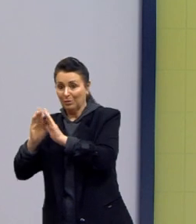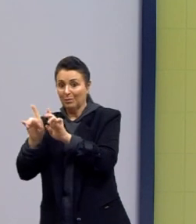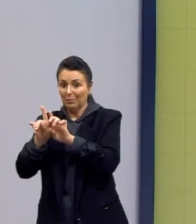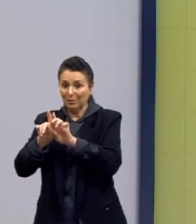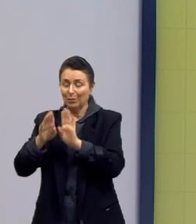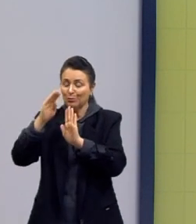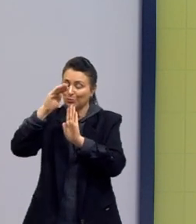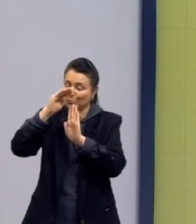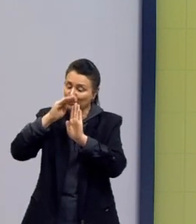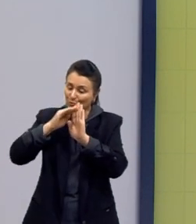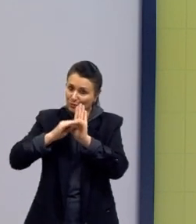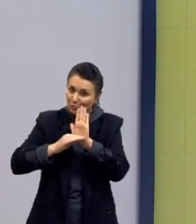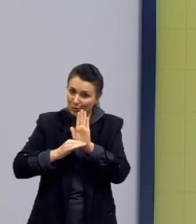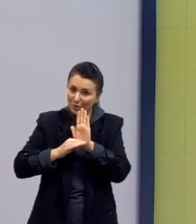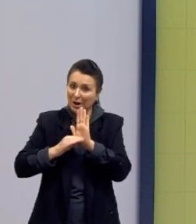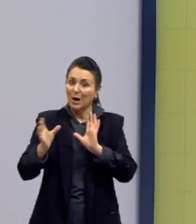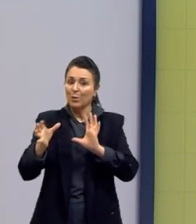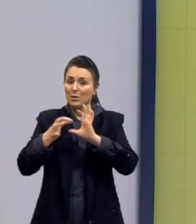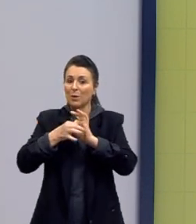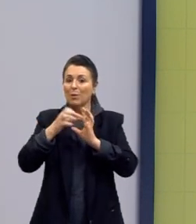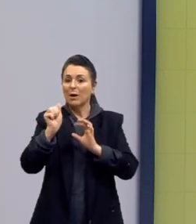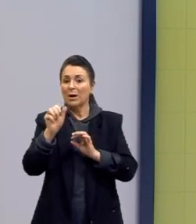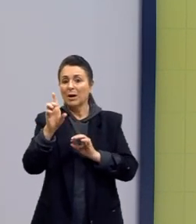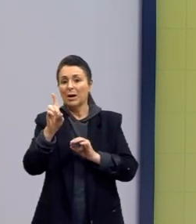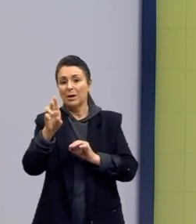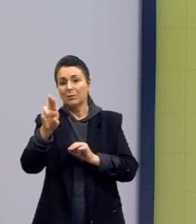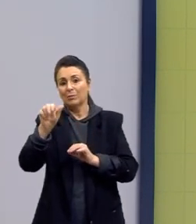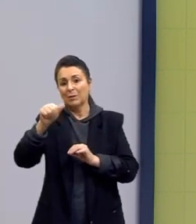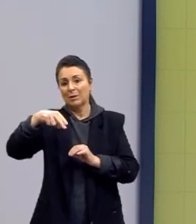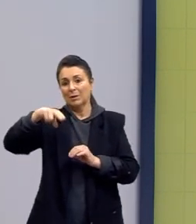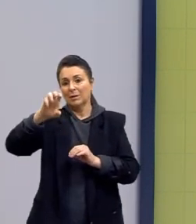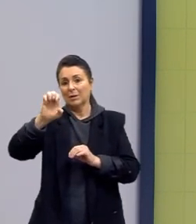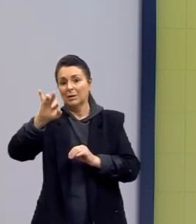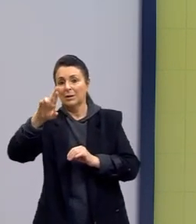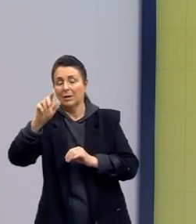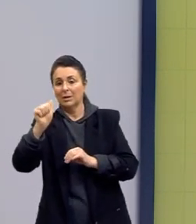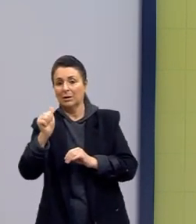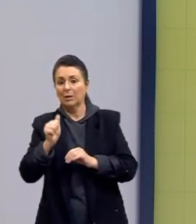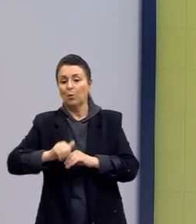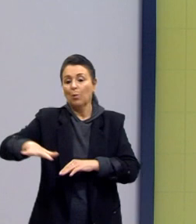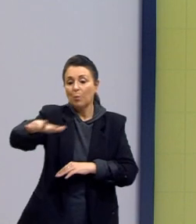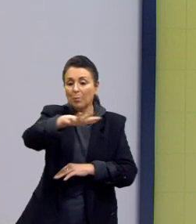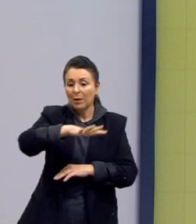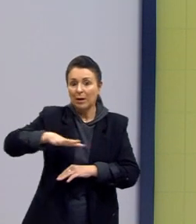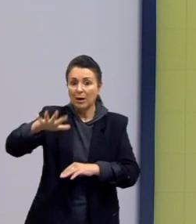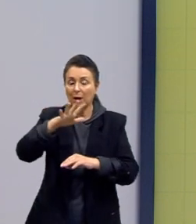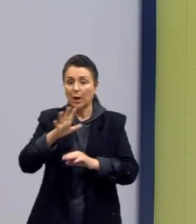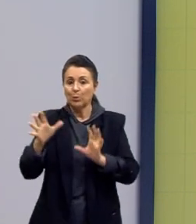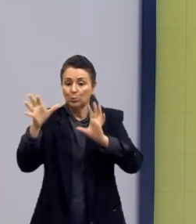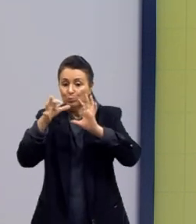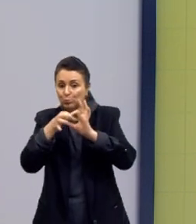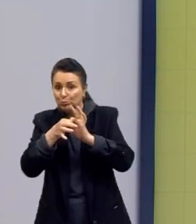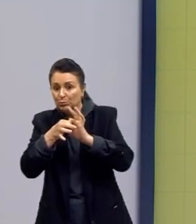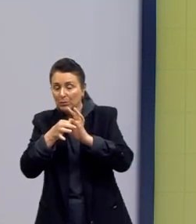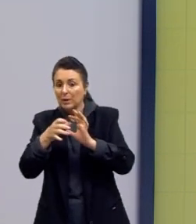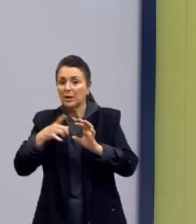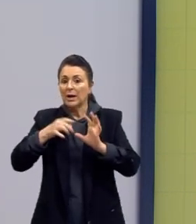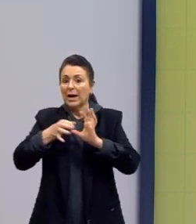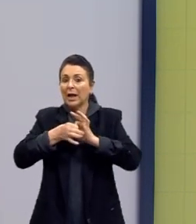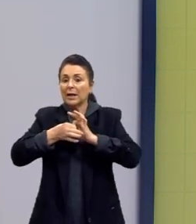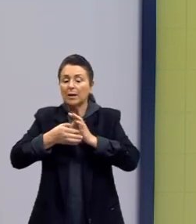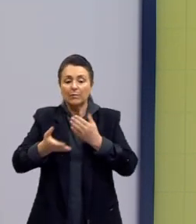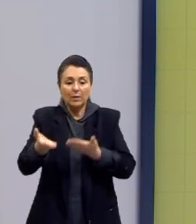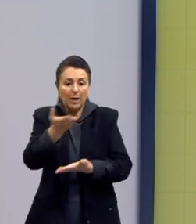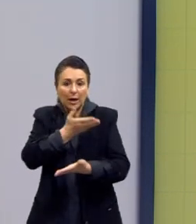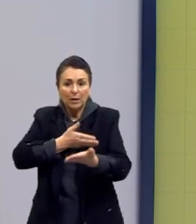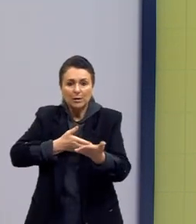alfandegárias tá União aduaneira então para regular o mercado do bloco mercado comum né que seria a livre